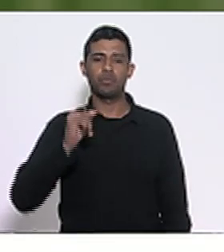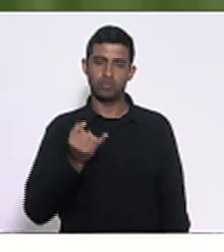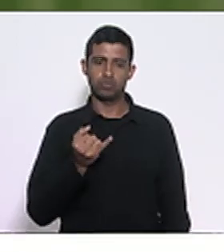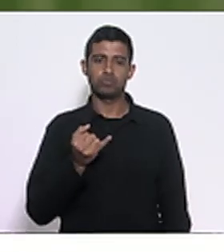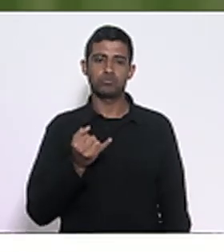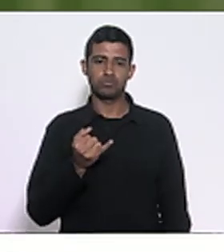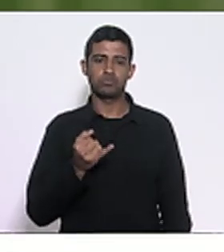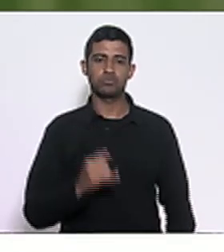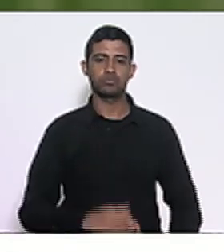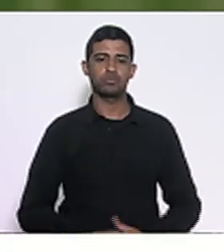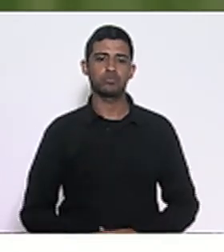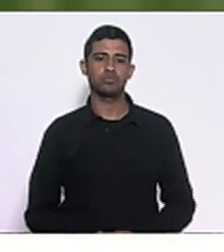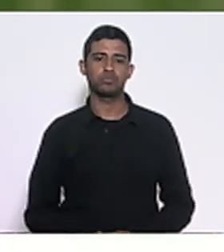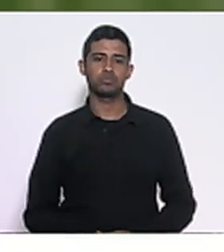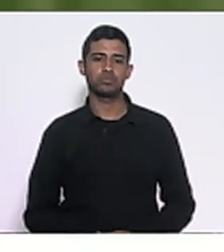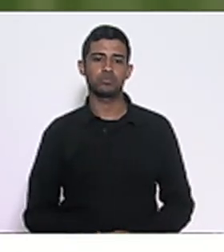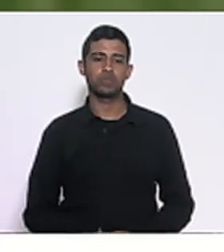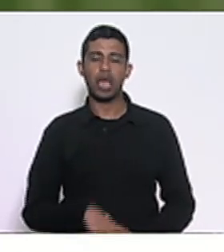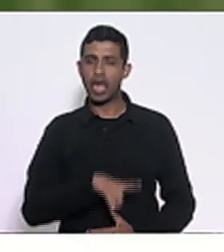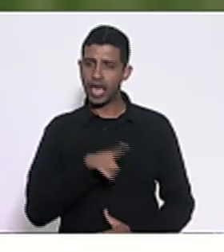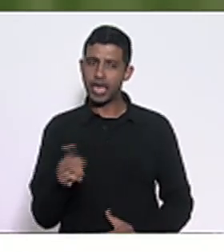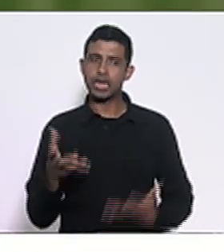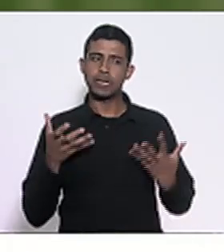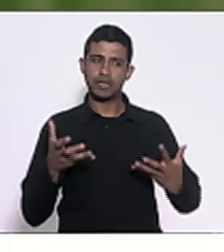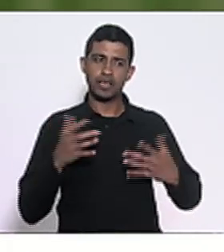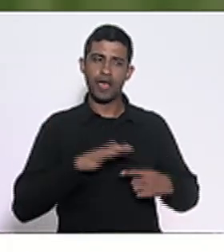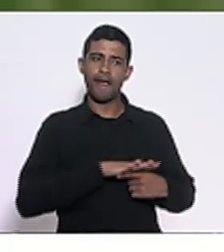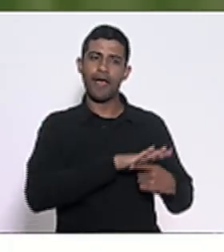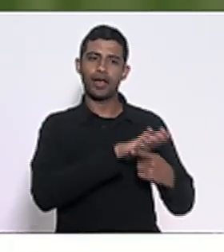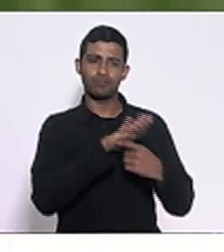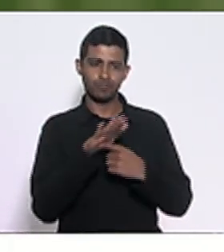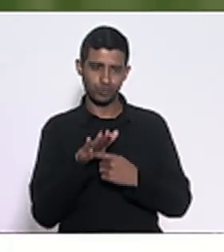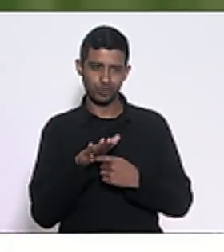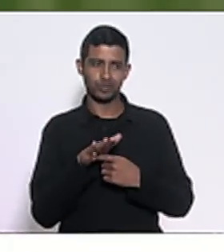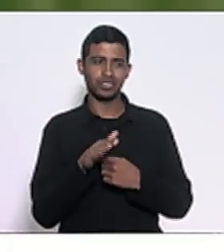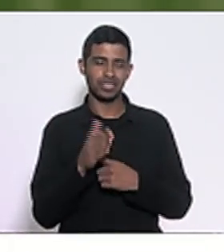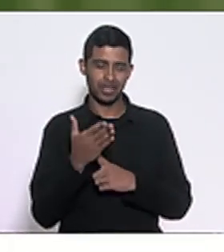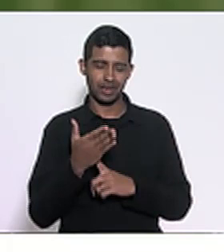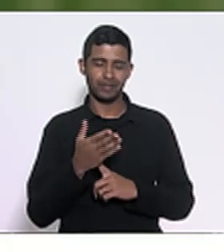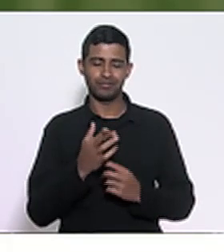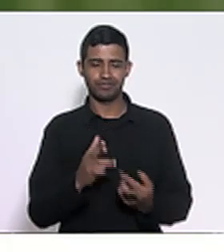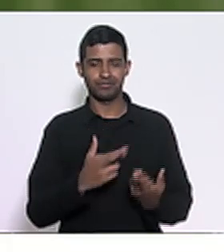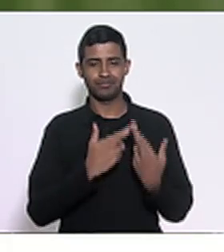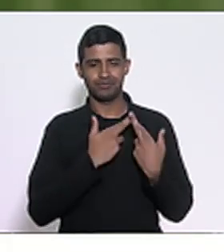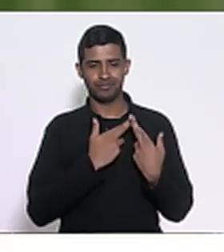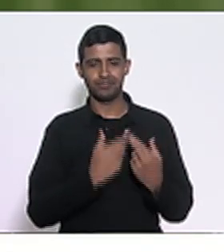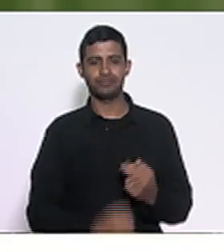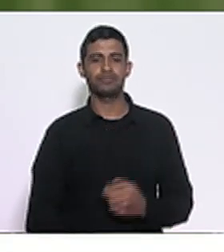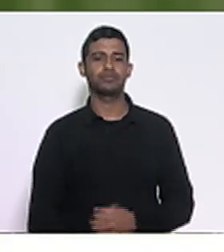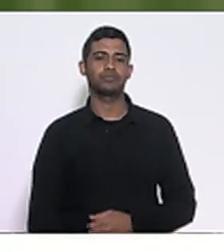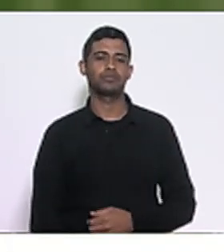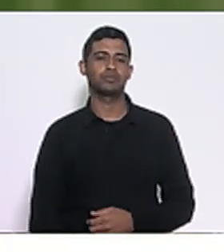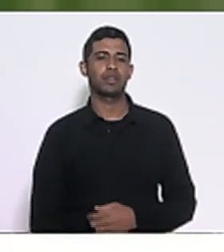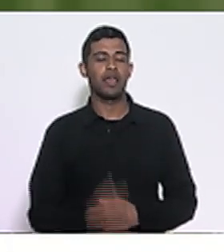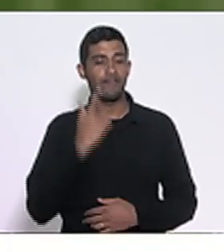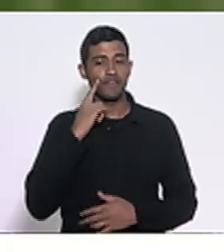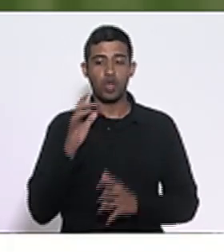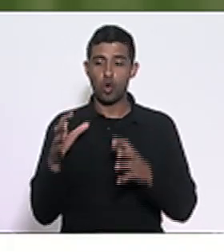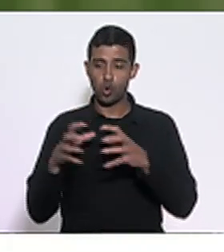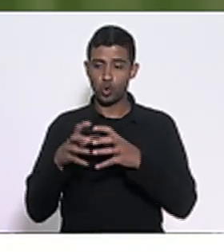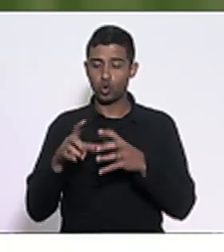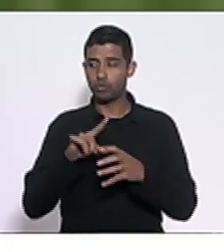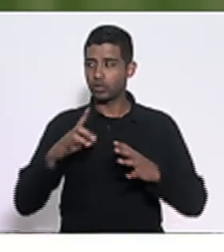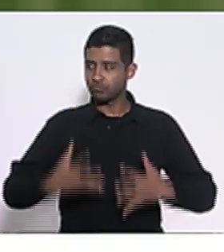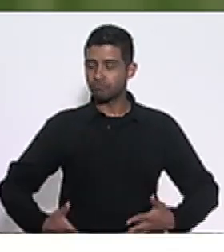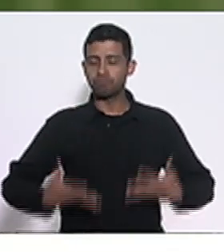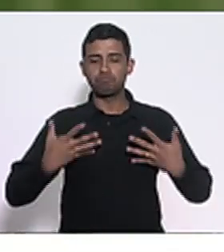resoluto em contribuir o máximo possível com o corpo funcional deles lá. O pessoal está muito motivado,